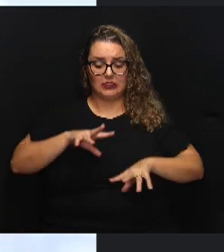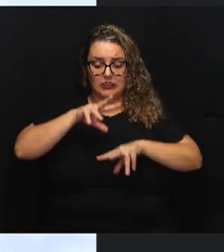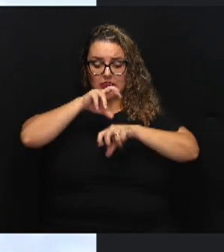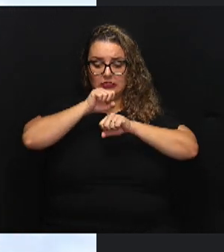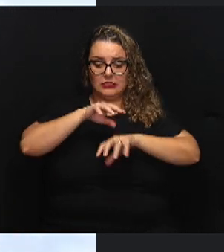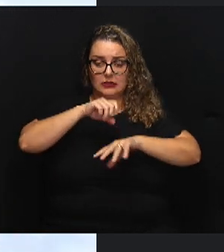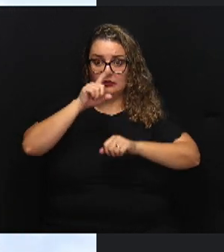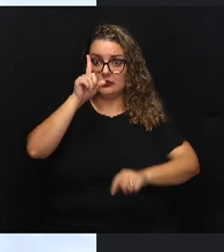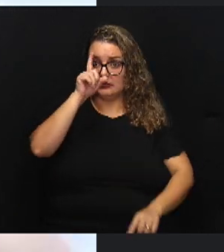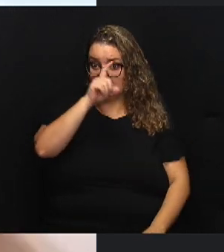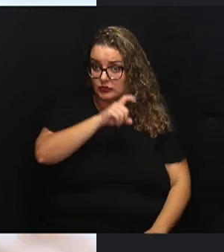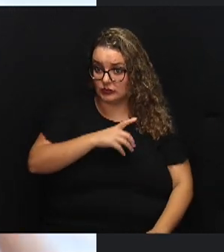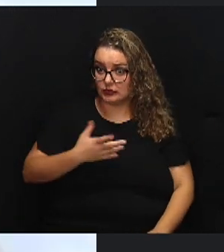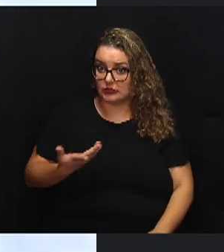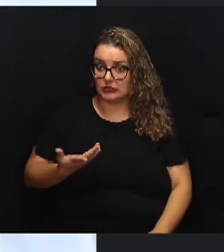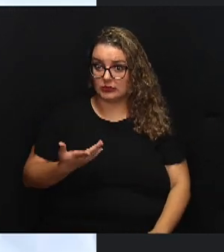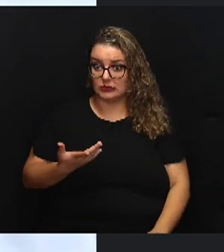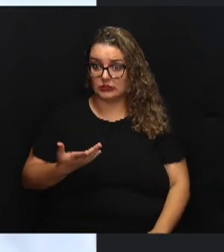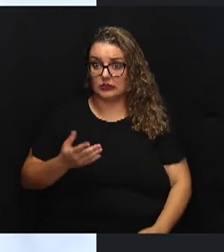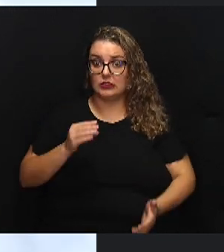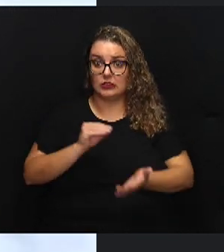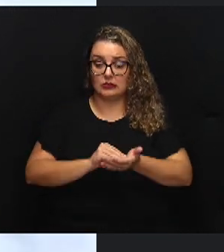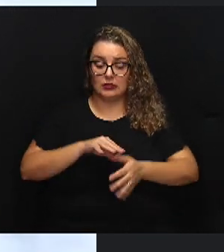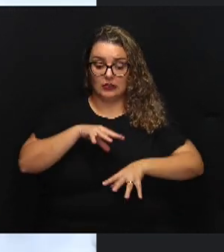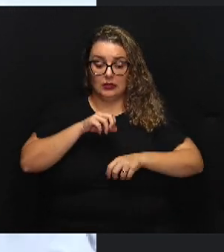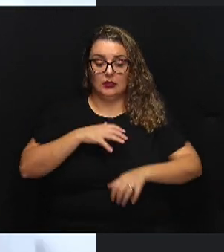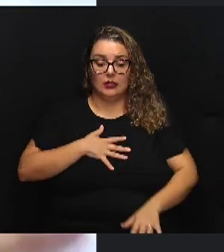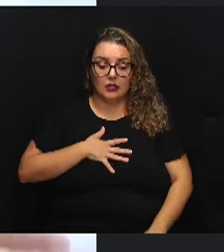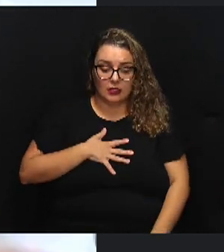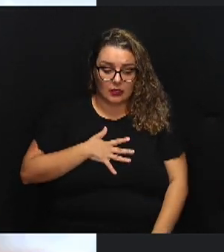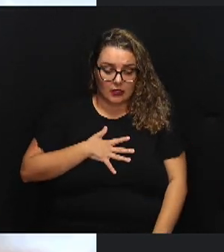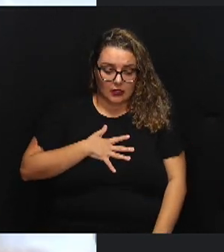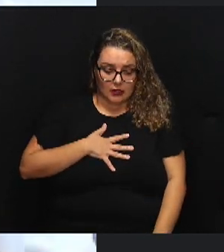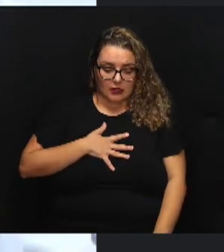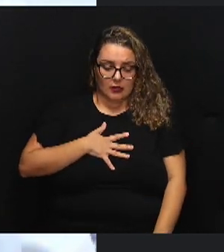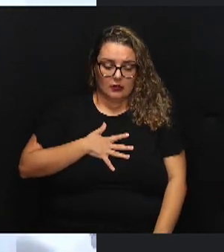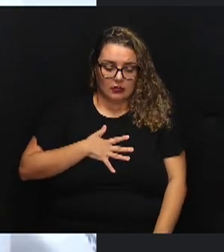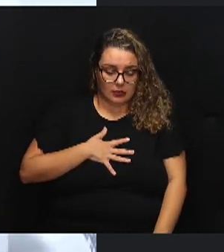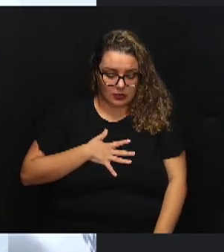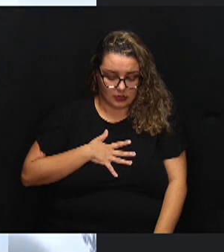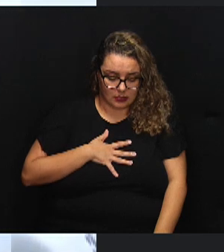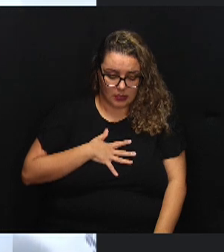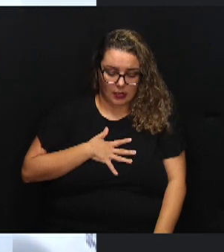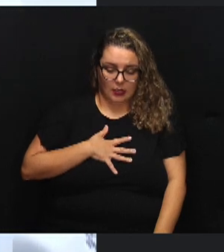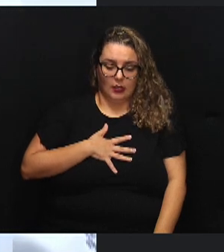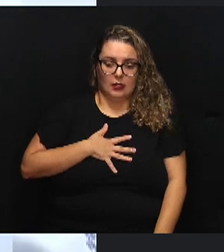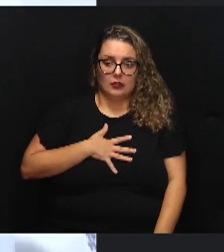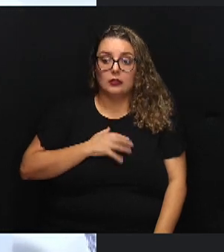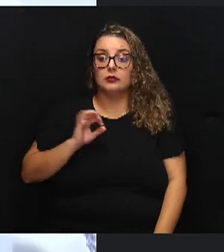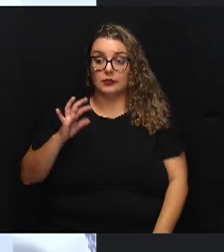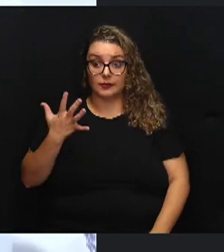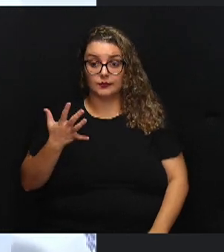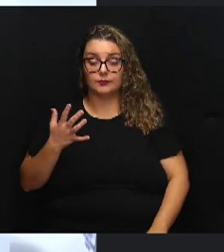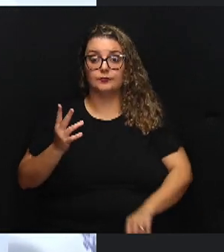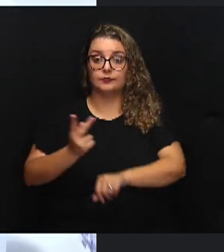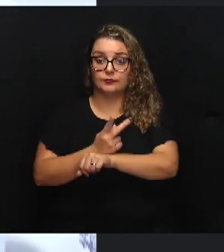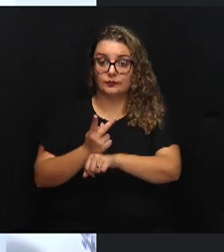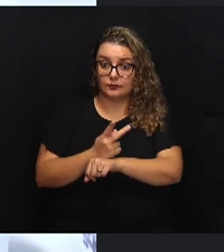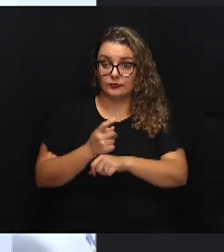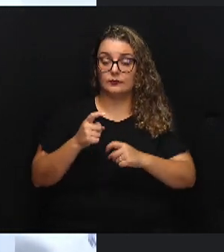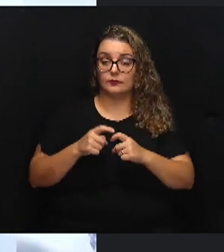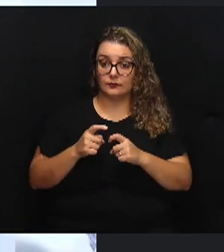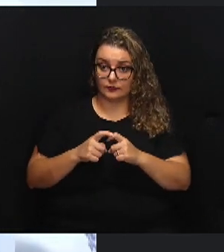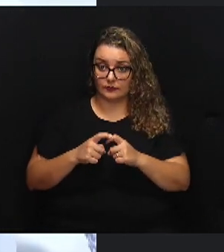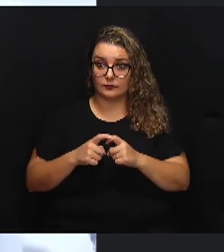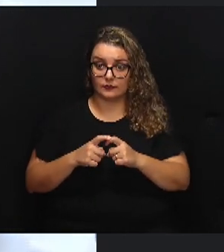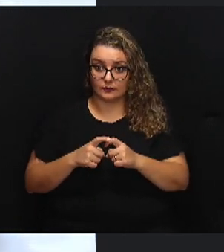respiração e falta de ar. Então, quando isso acontece, o indivíduo deve procurar atendimento médico